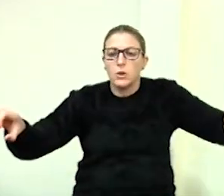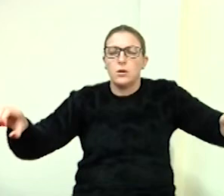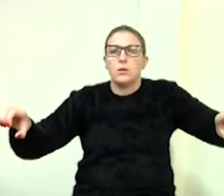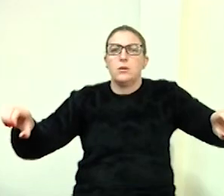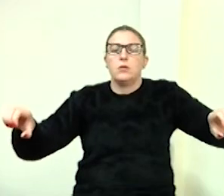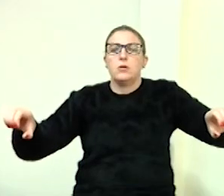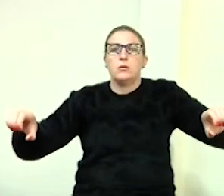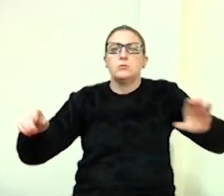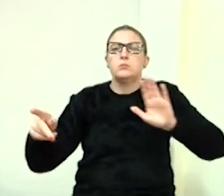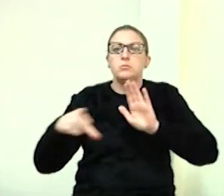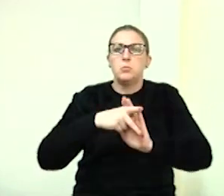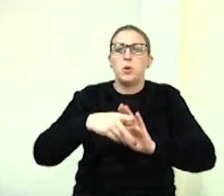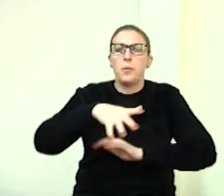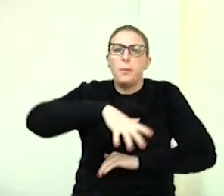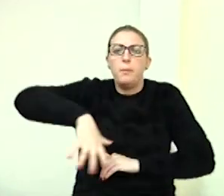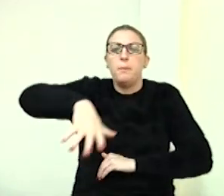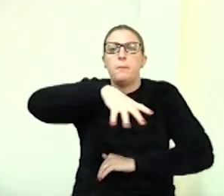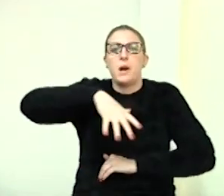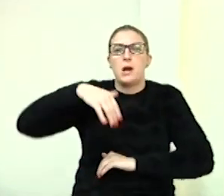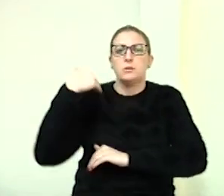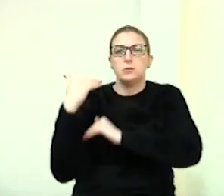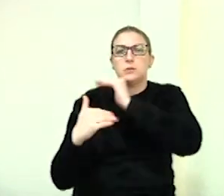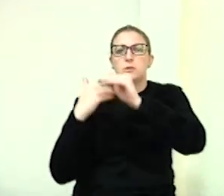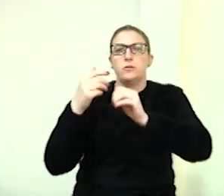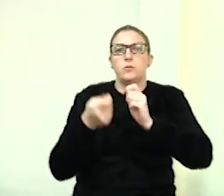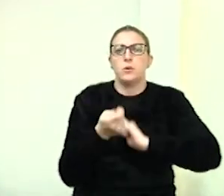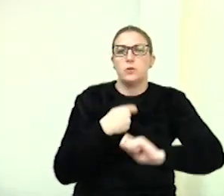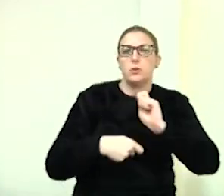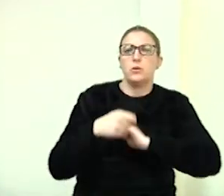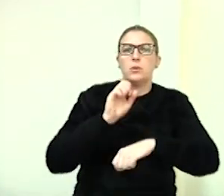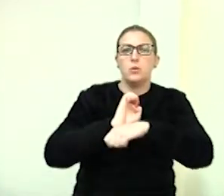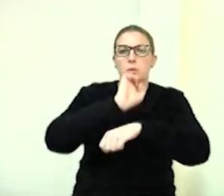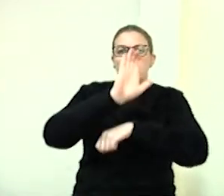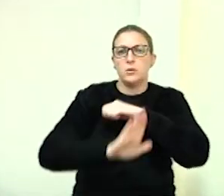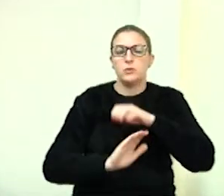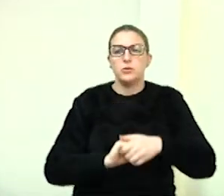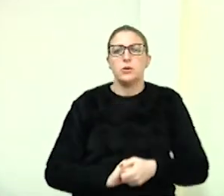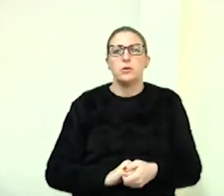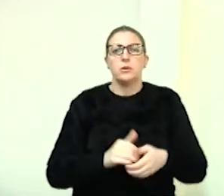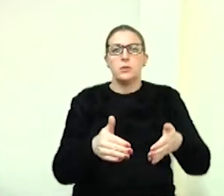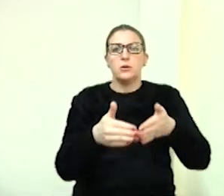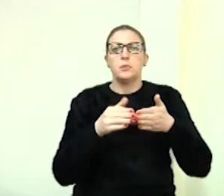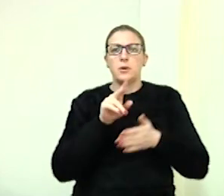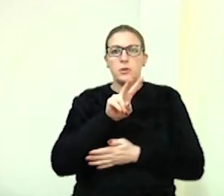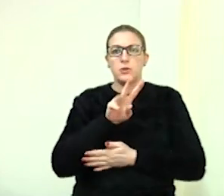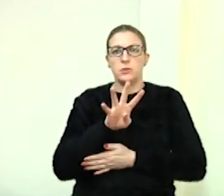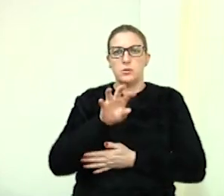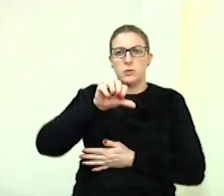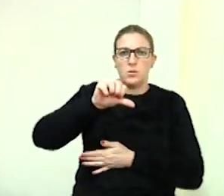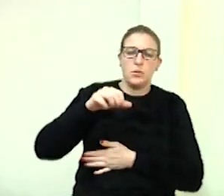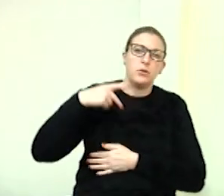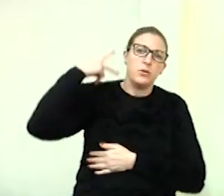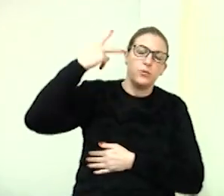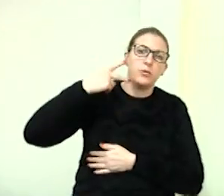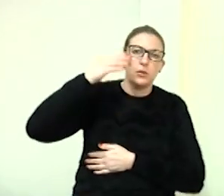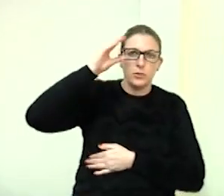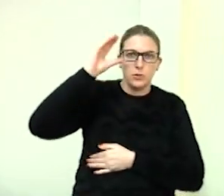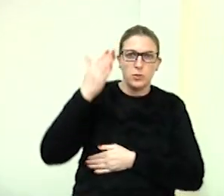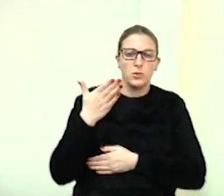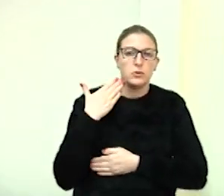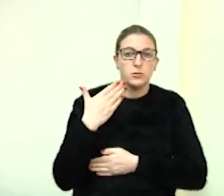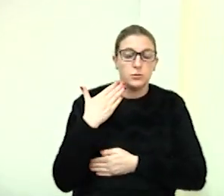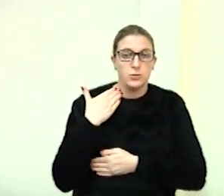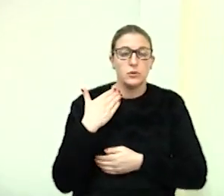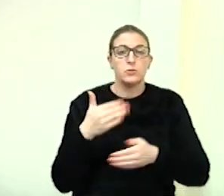do município de Erechim. Pedido de providência número 249, Gilson Roberto Serafim, solicita aos órgãos competentes do Poder